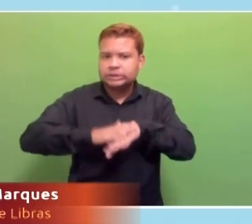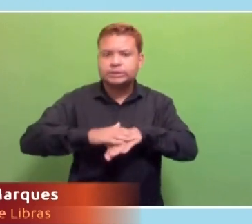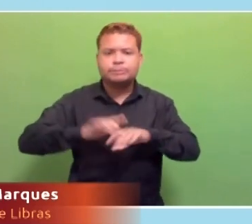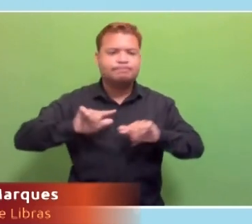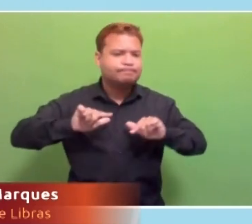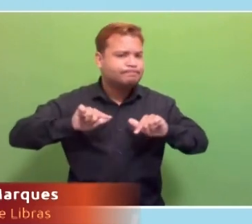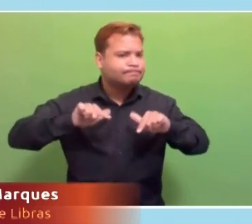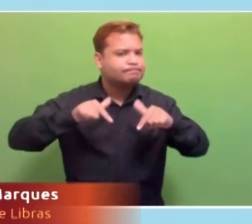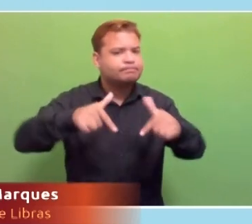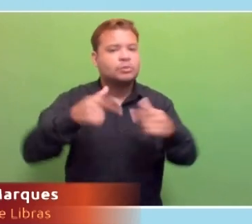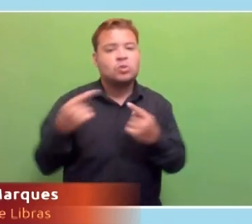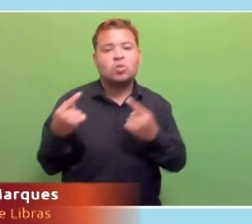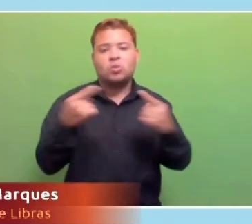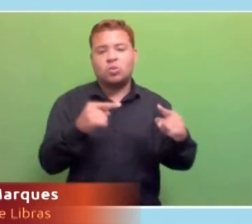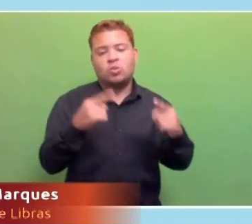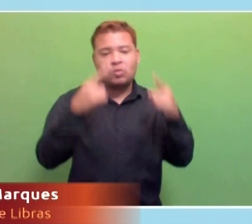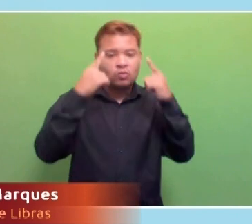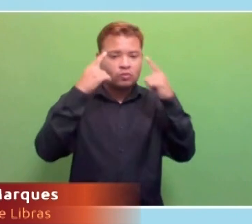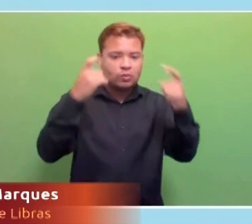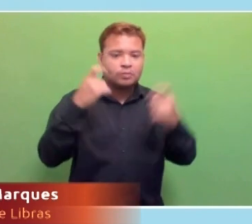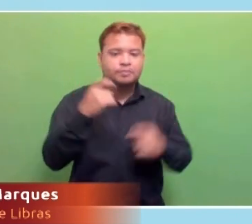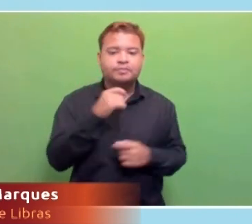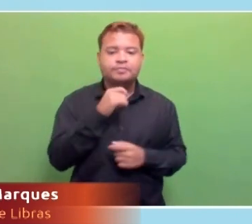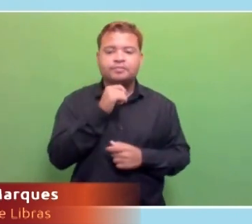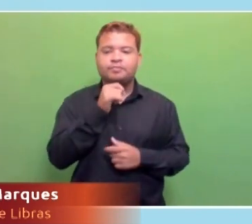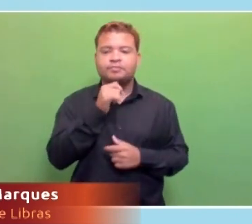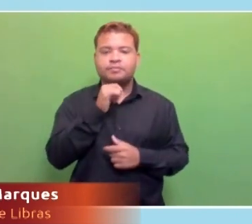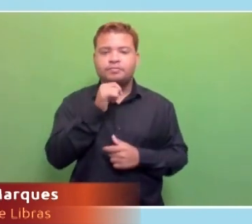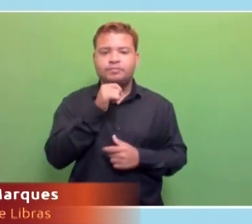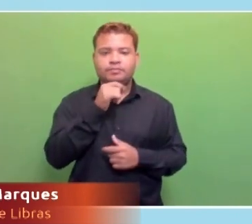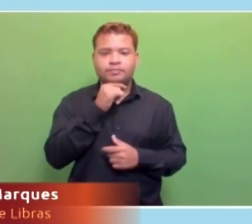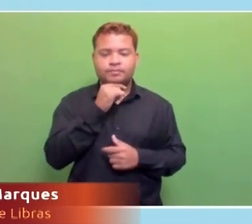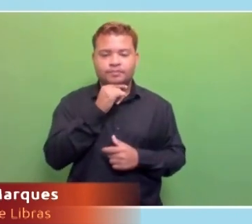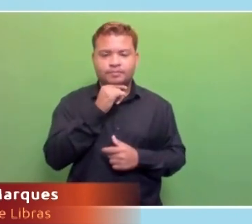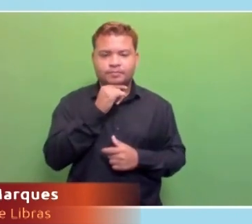da violência, muitas vezes sem grandes